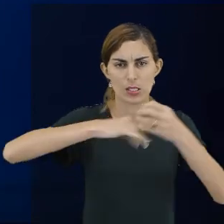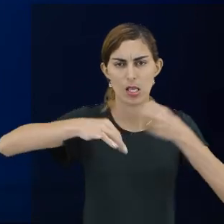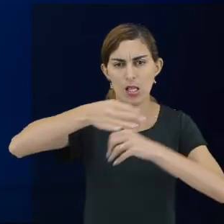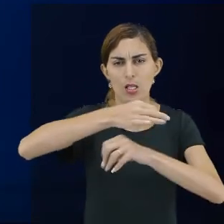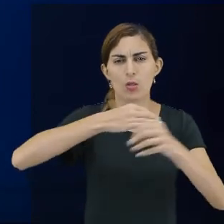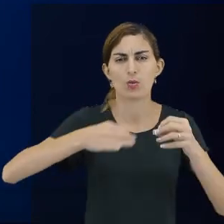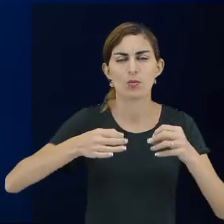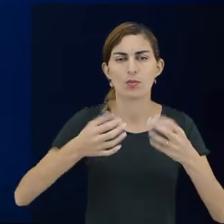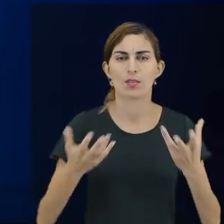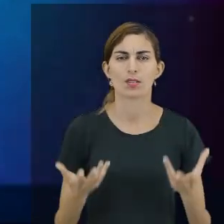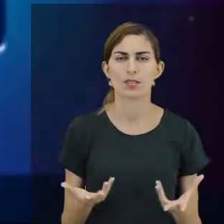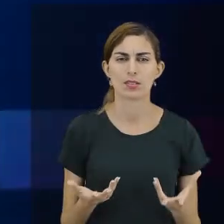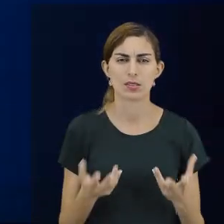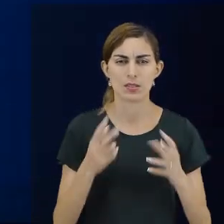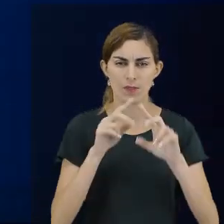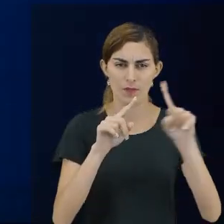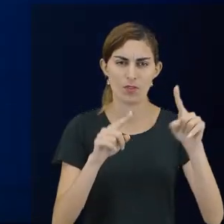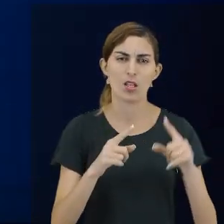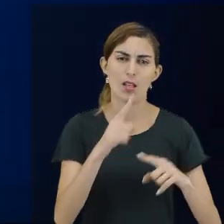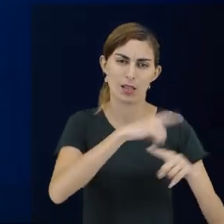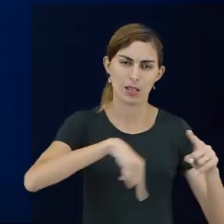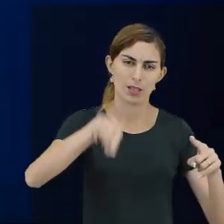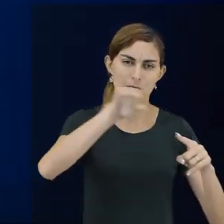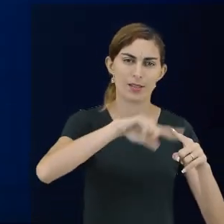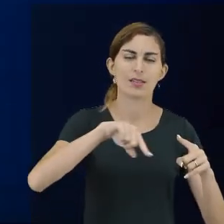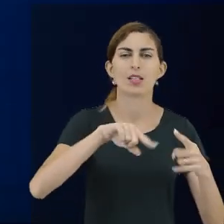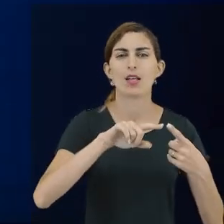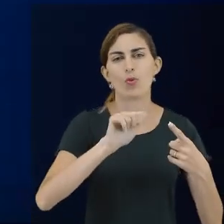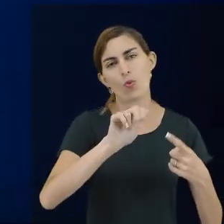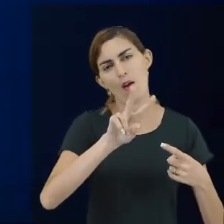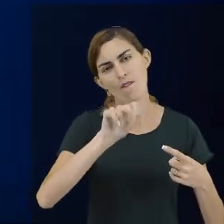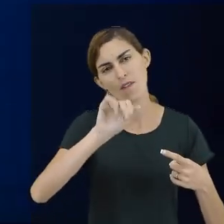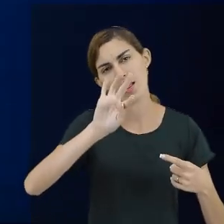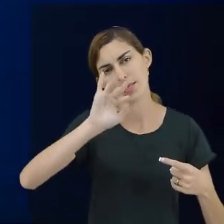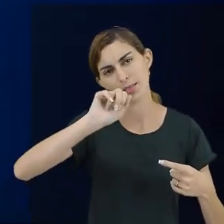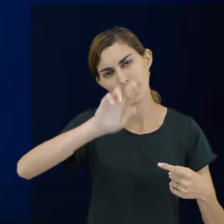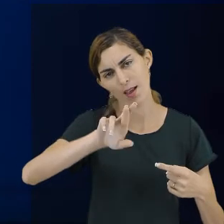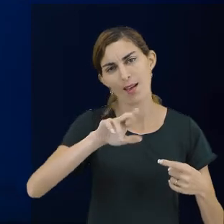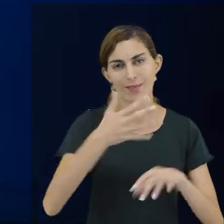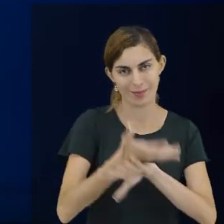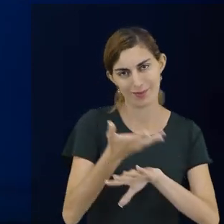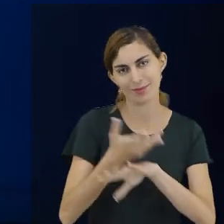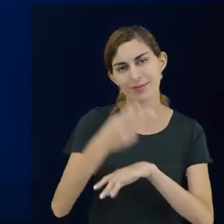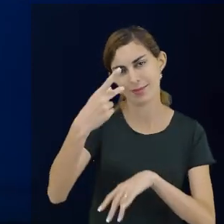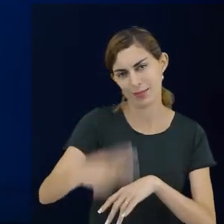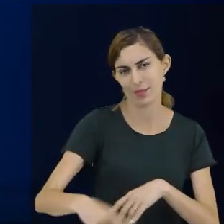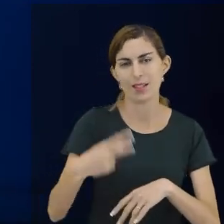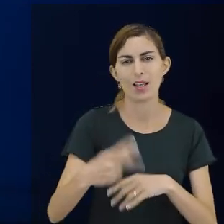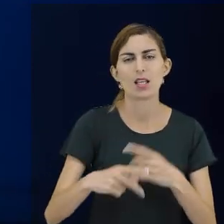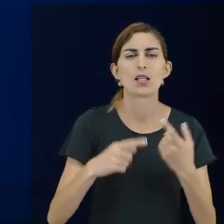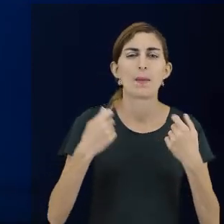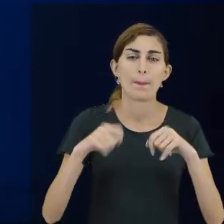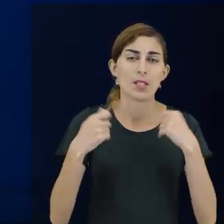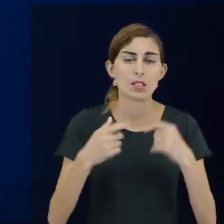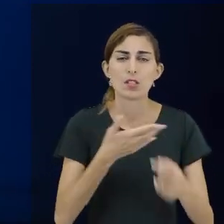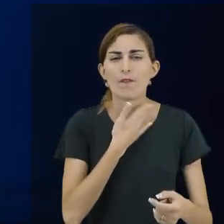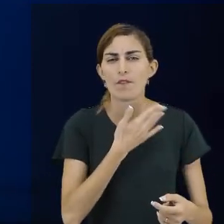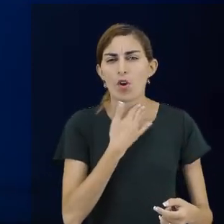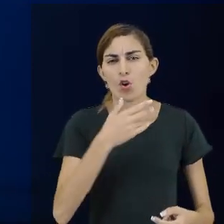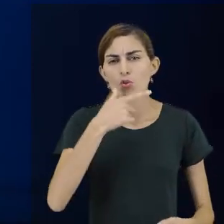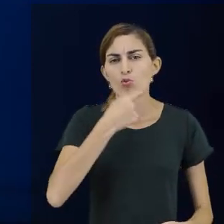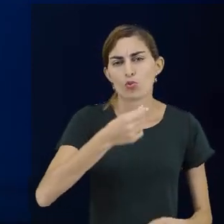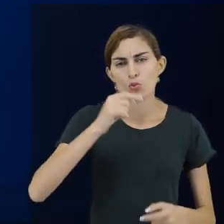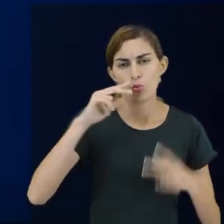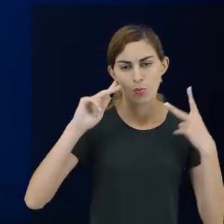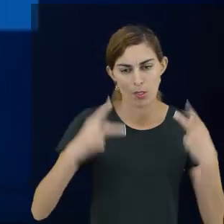células. Ao utilizar personagens em animações, como a avatar dessa disciplina, esses personagens devem ter